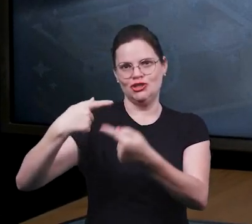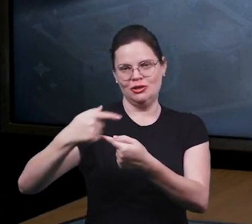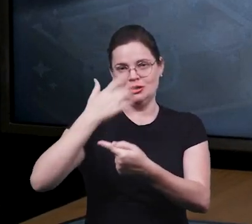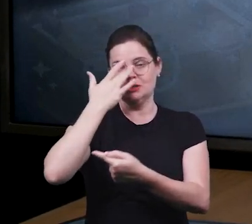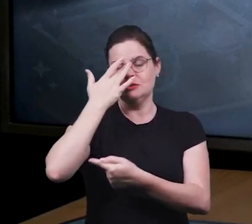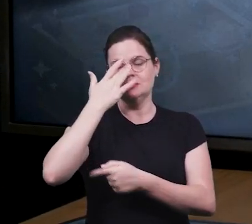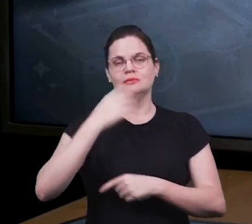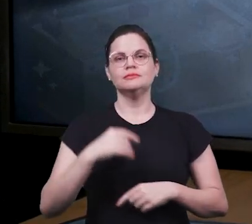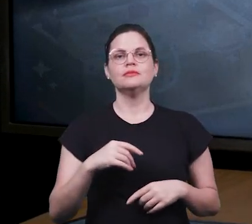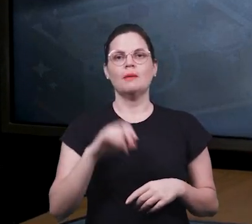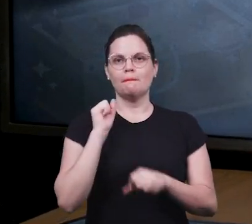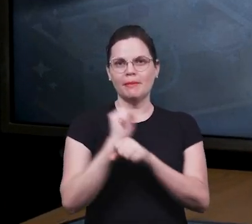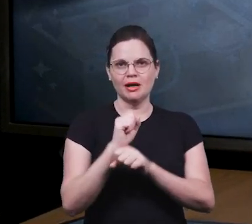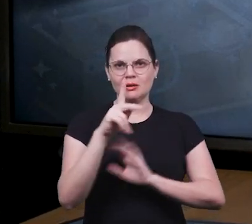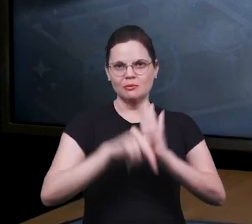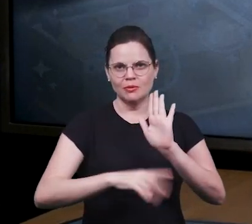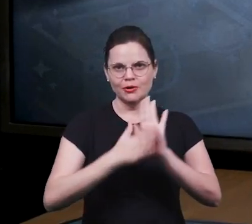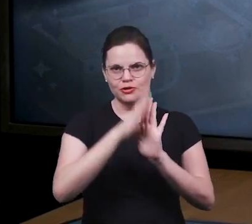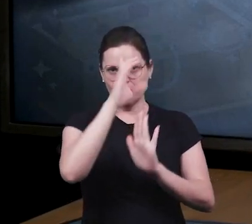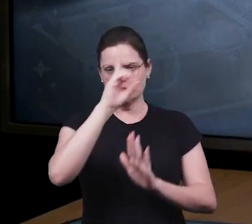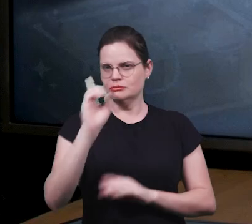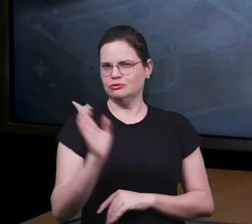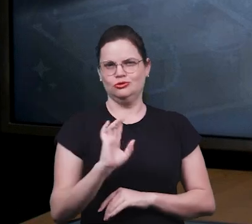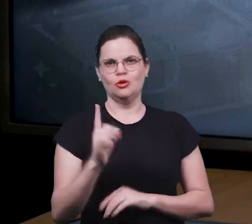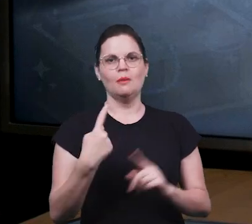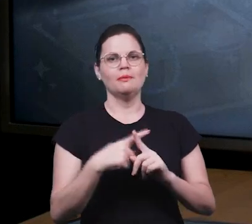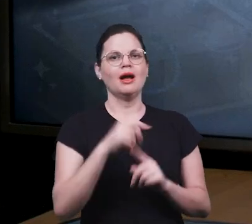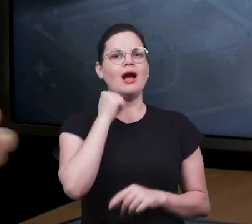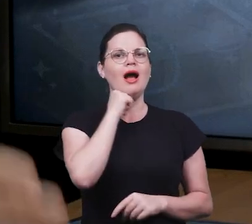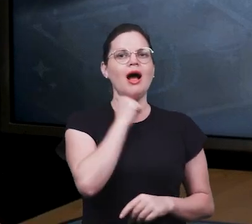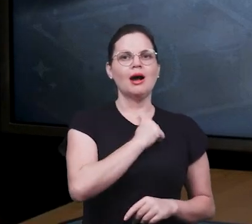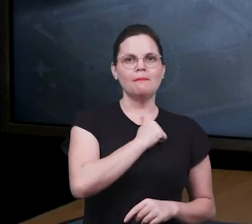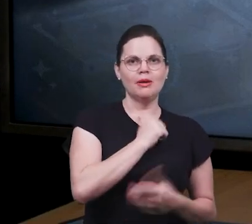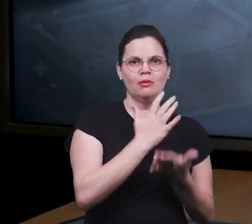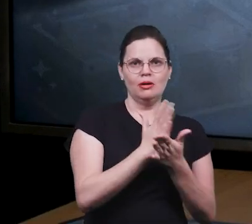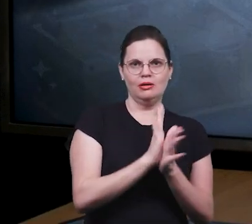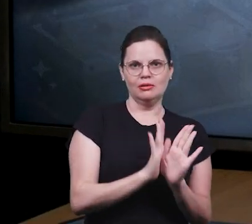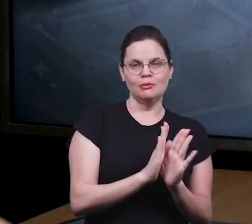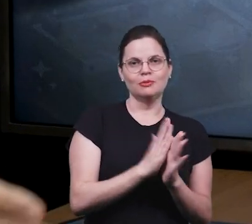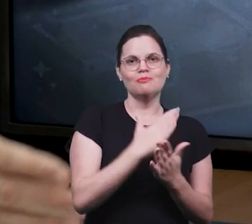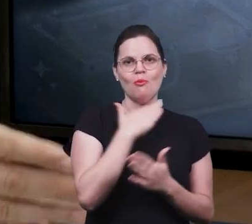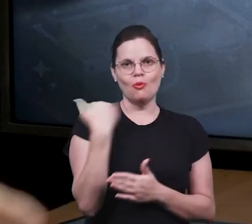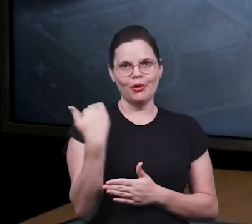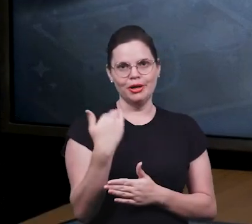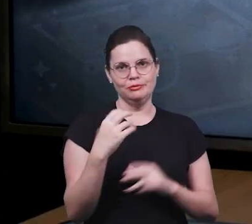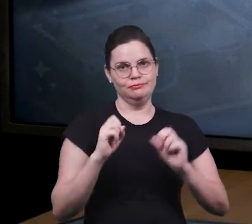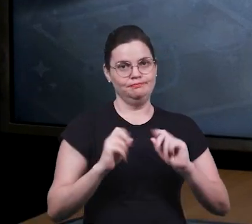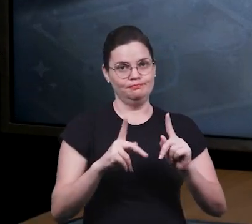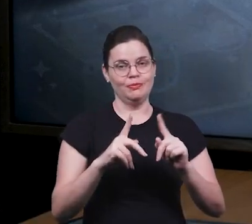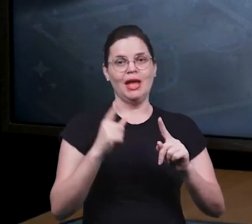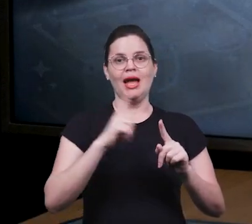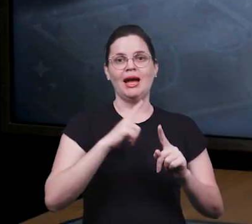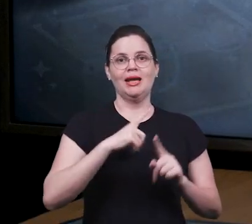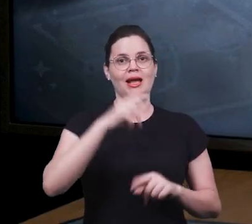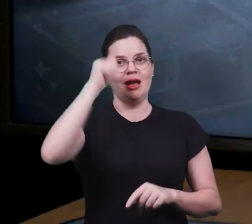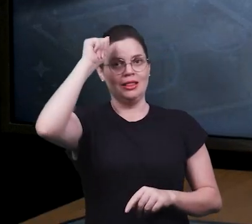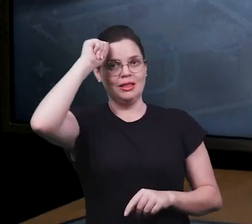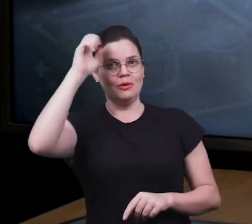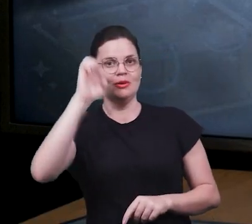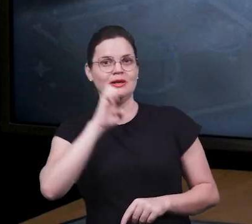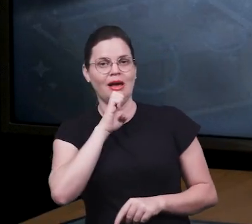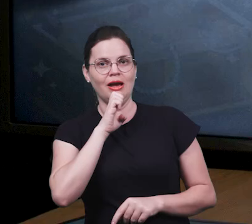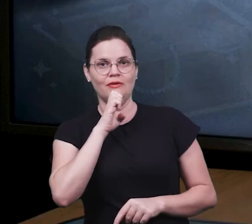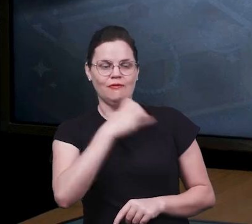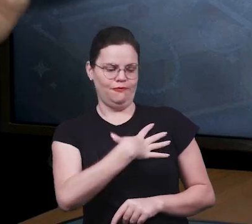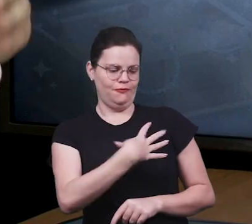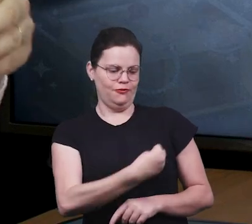Então, no lugar de Abel, Adão e Eva, né, eles geram Sete. Você poderia falar alguma coisa sobre isso? É interessante, né?